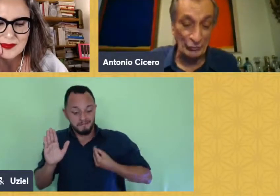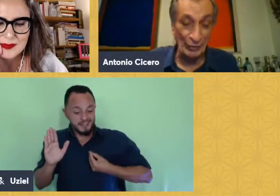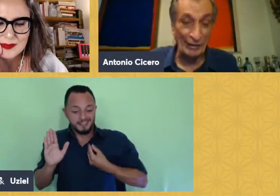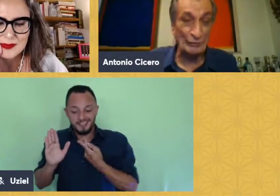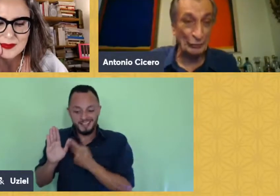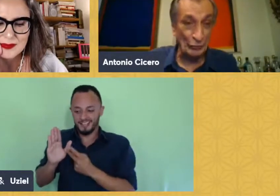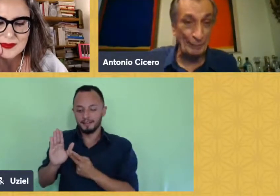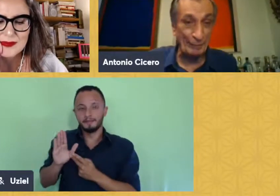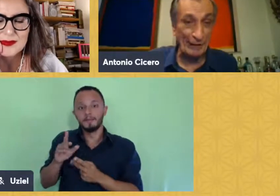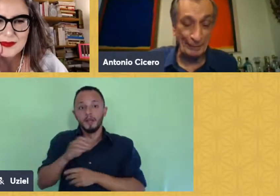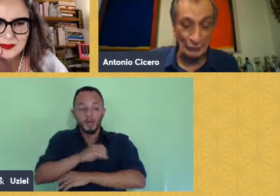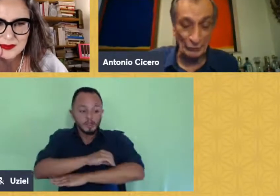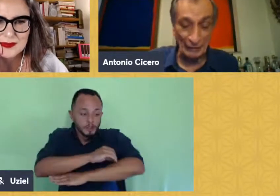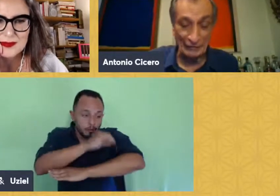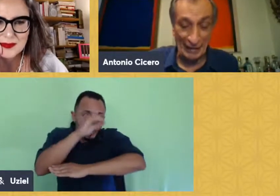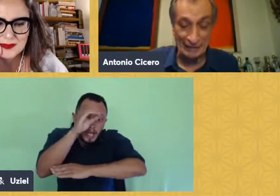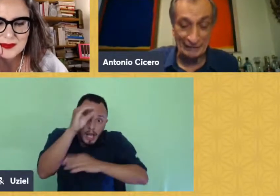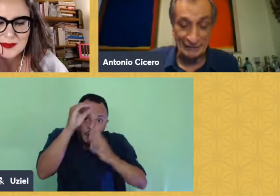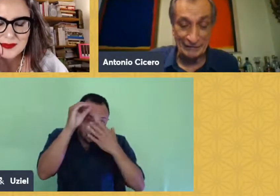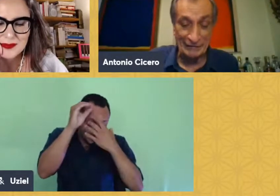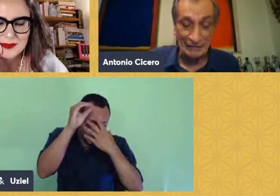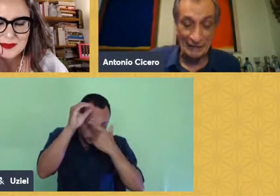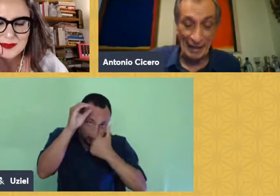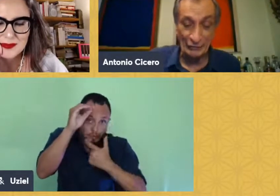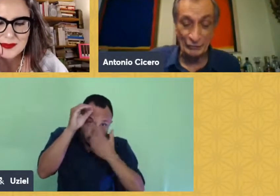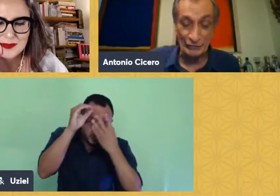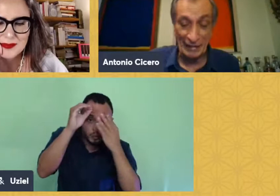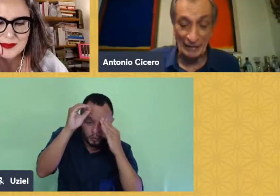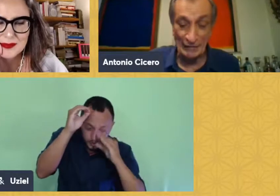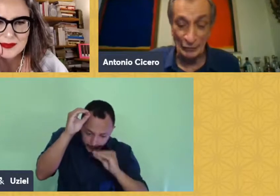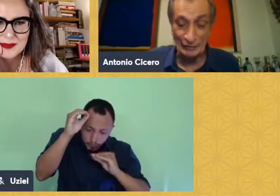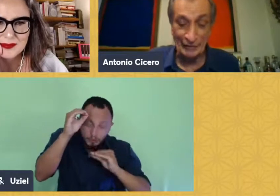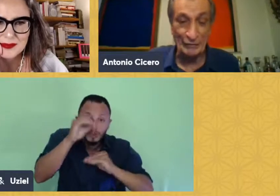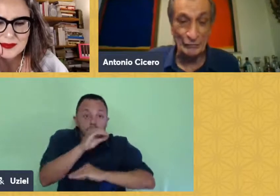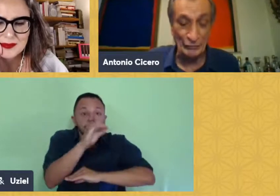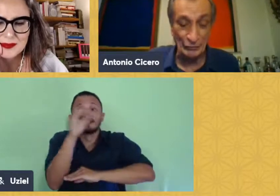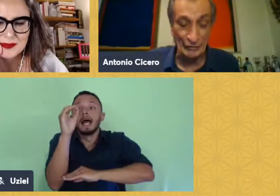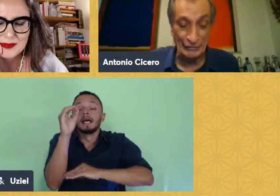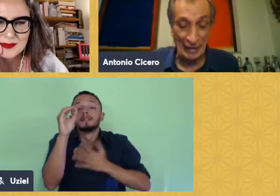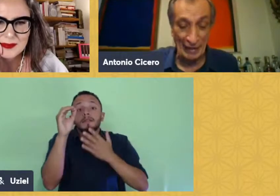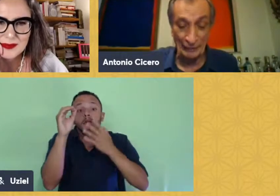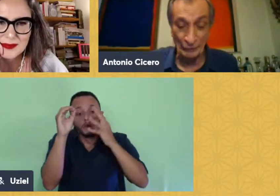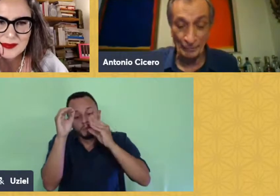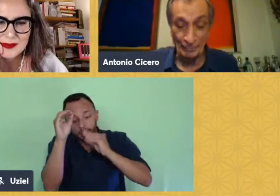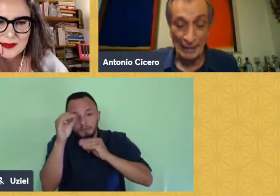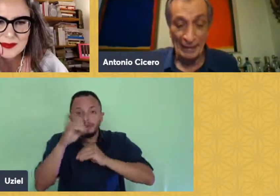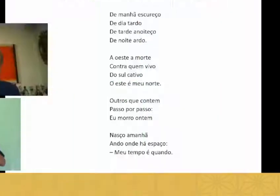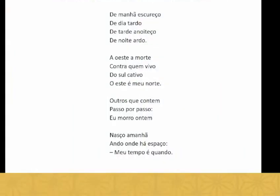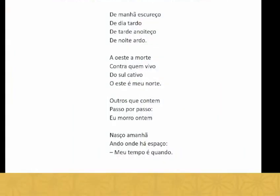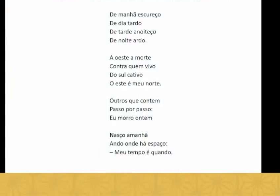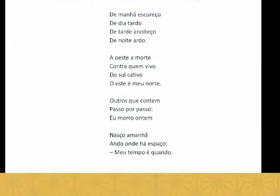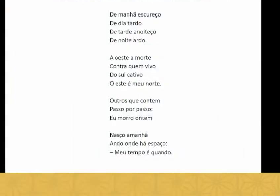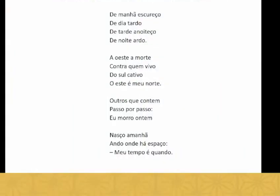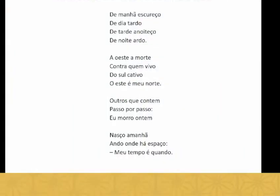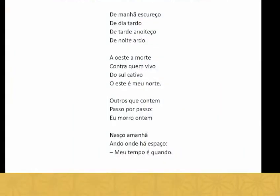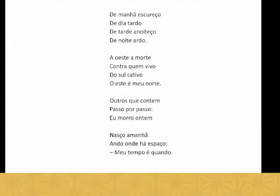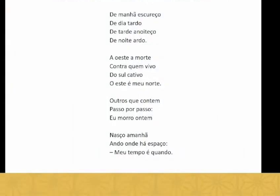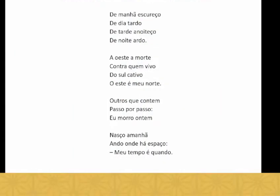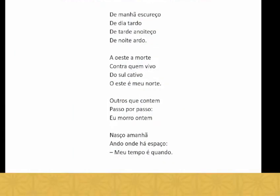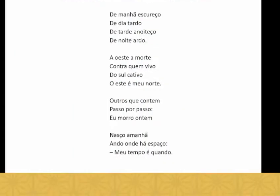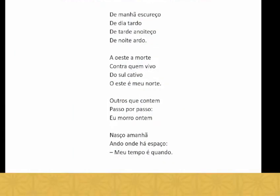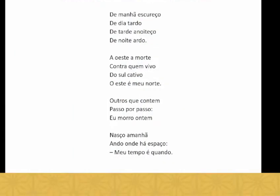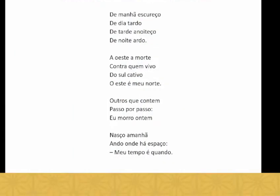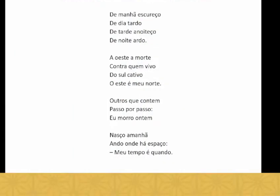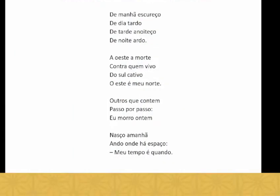manhã escureço, é tudo a primeira pessoa. De dia tardo, de tarde anoiteço, de noite ardo. Mas, na verdade, ele